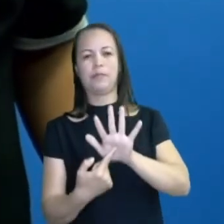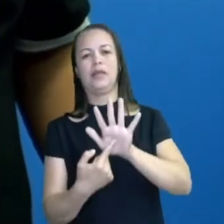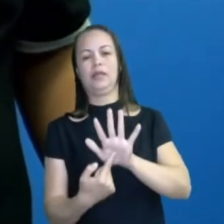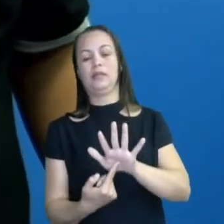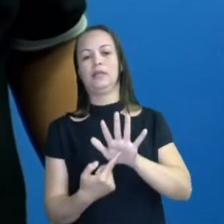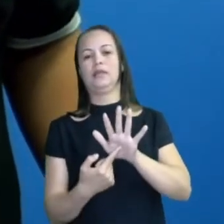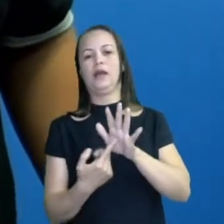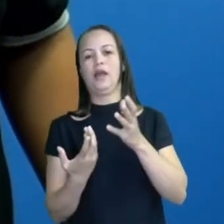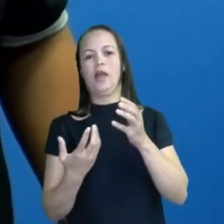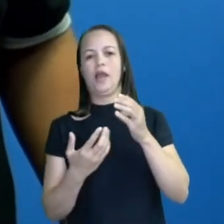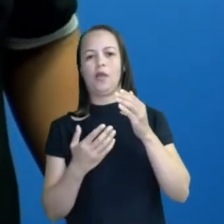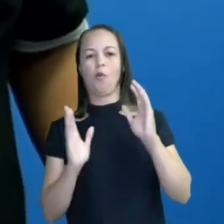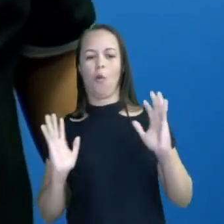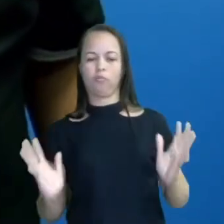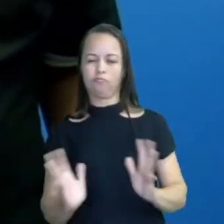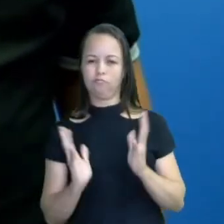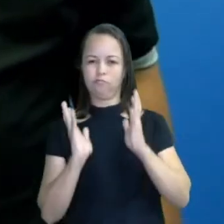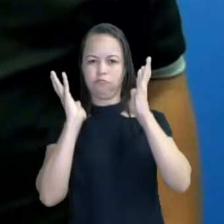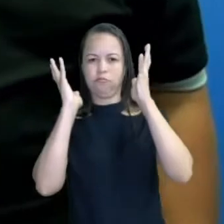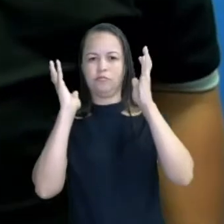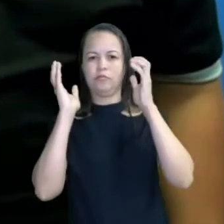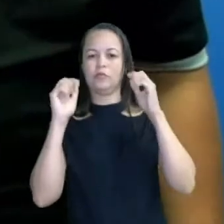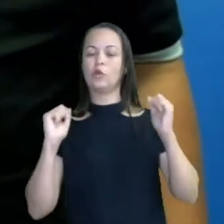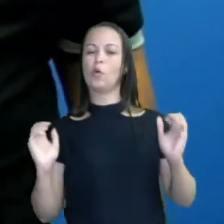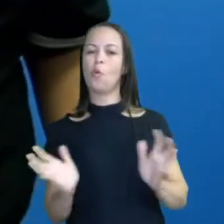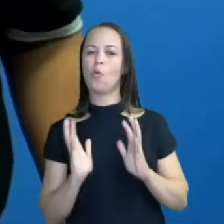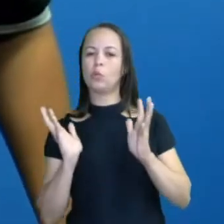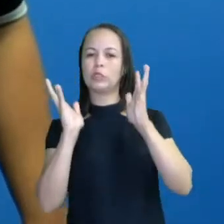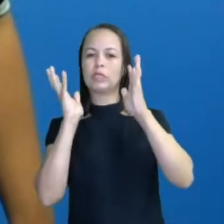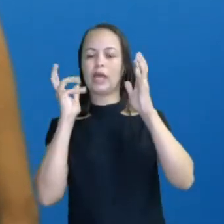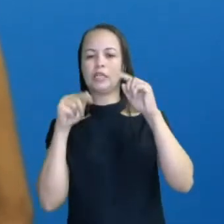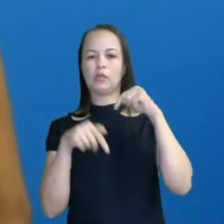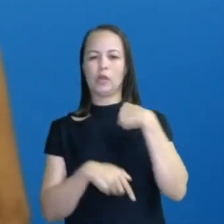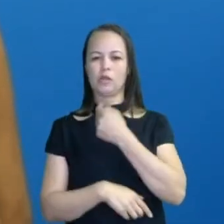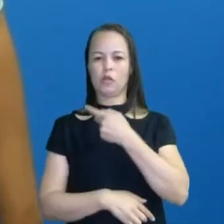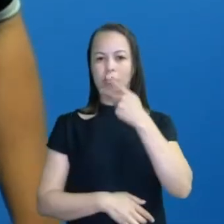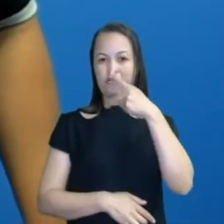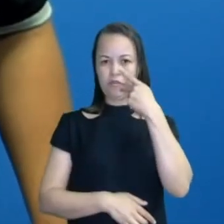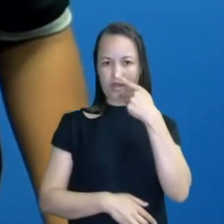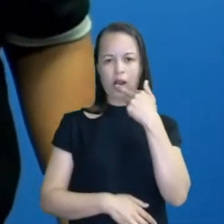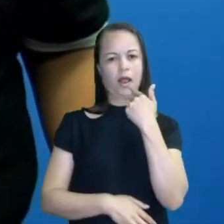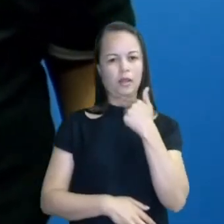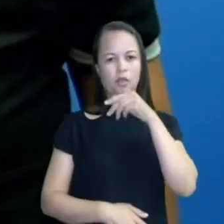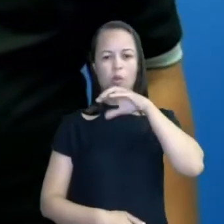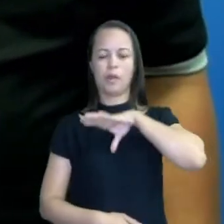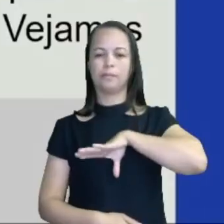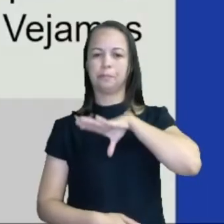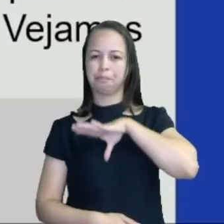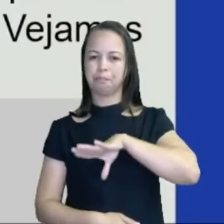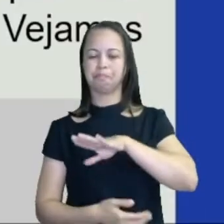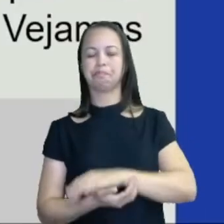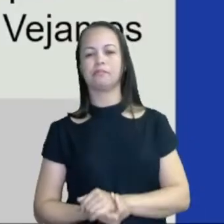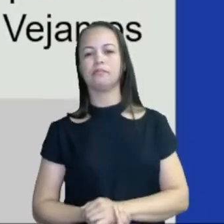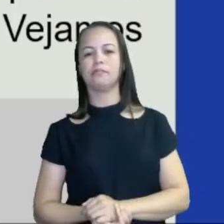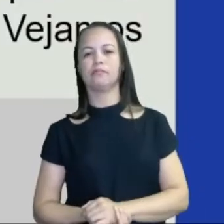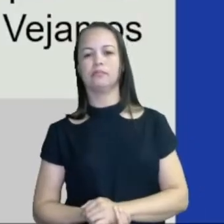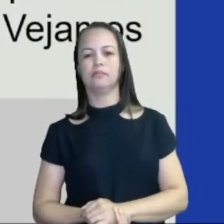representar com sucesso a nossa fala, a nossa língua portuguesa.